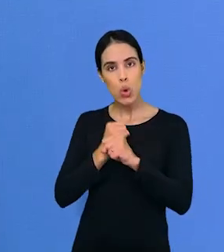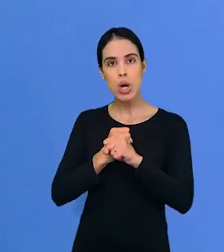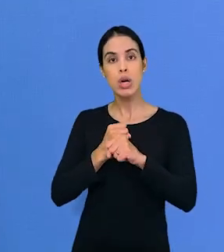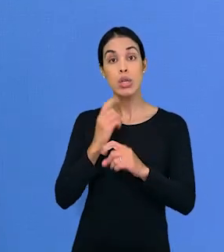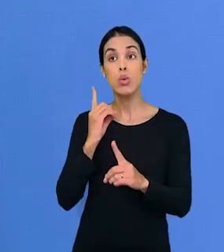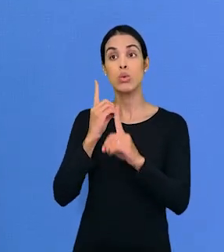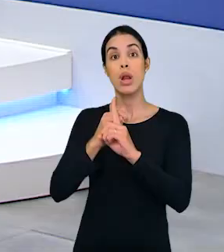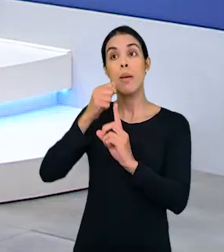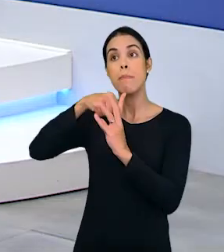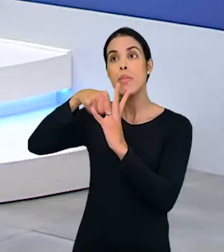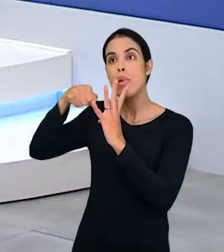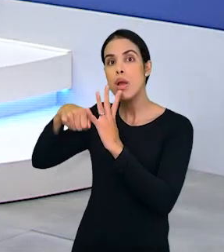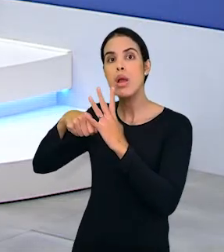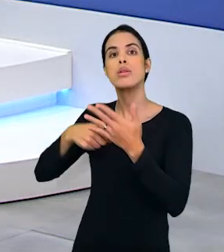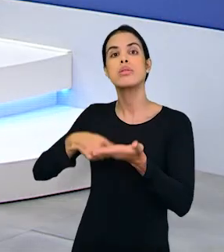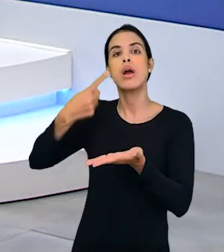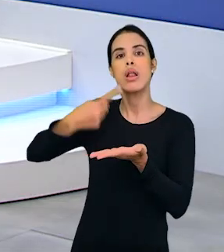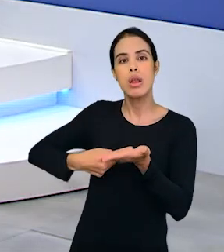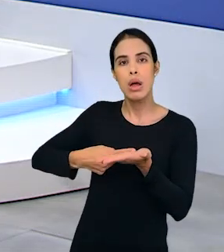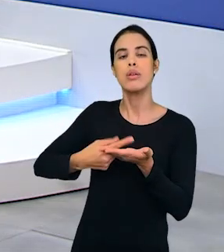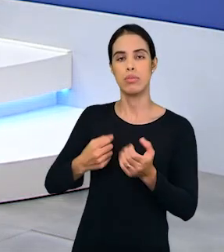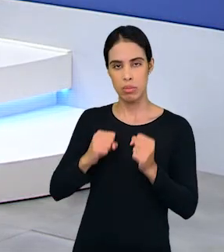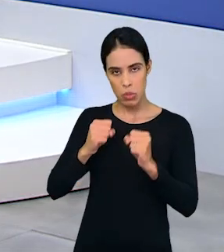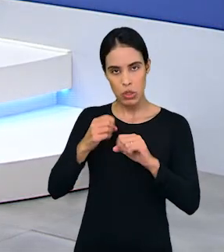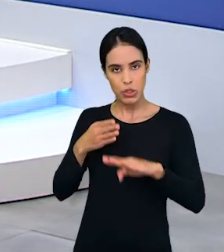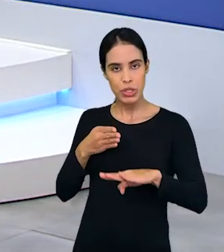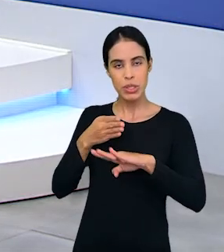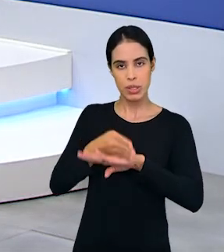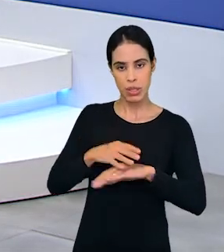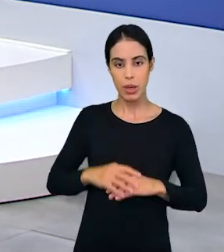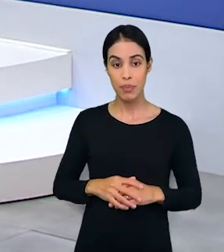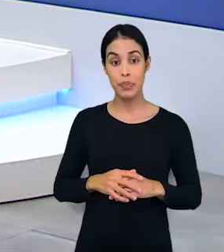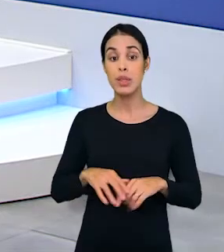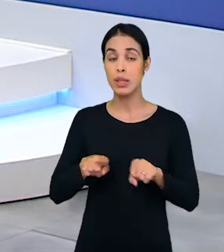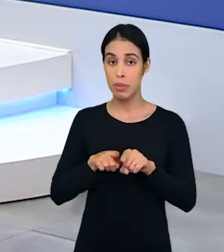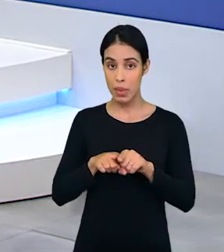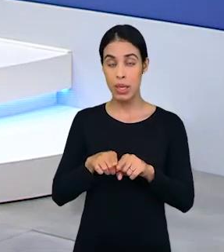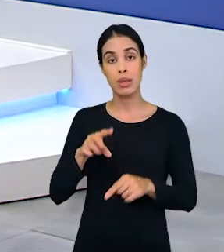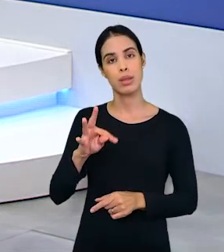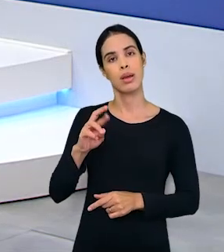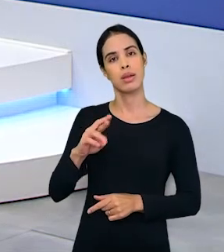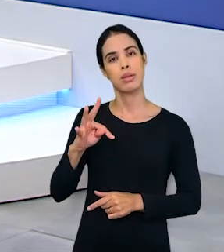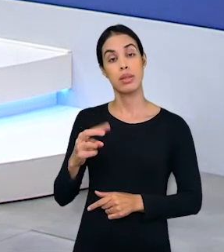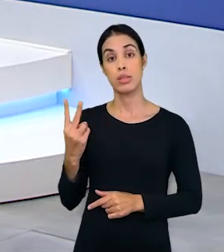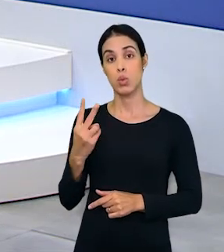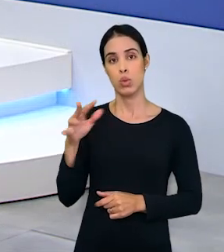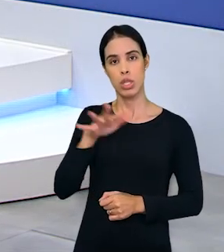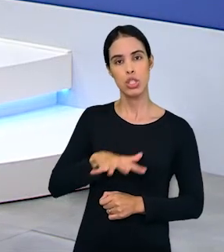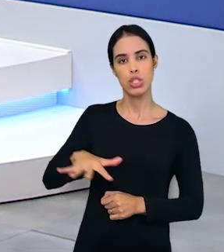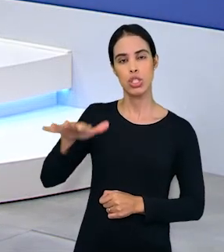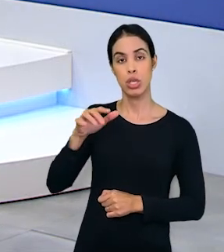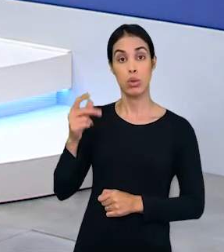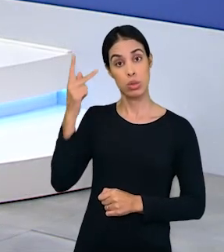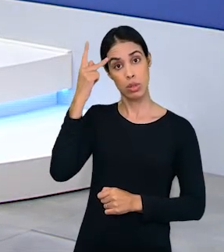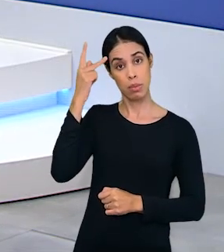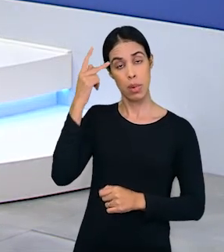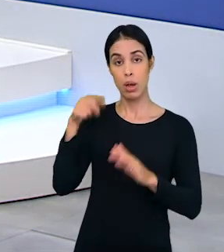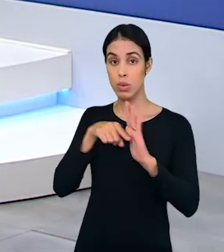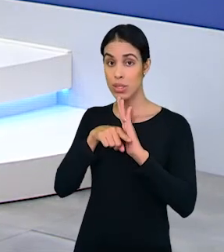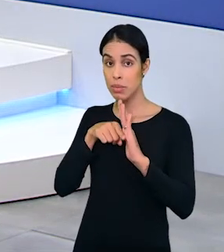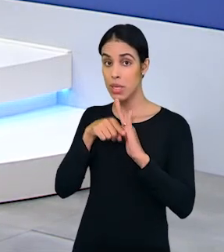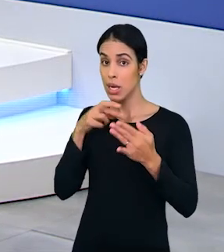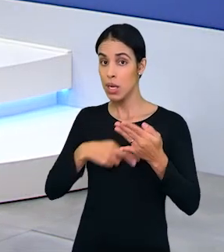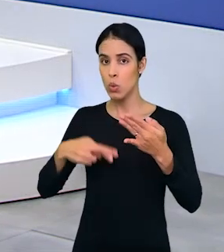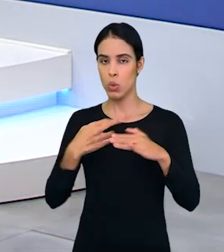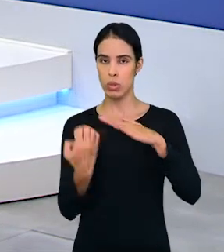para o QR Code na tela. A sexta turma determinou que o Tribunal Regional do Trabalho da 2ª Região, em São Paulo, examine o recurso